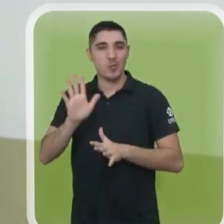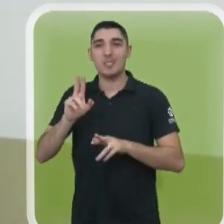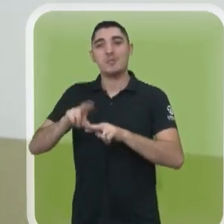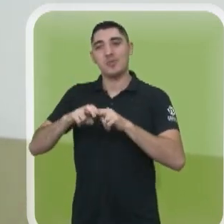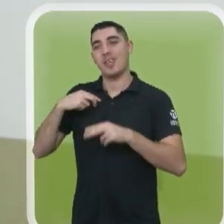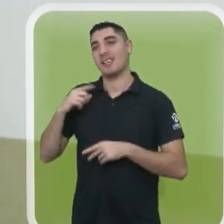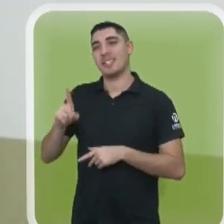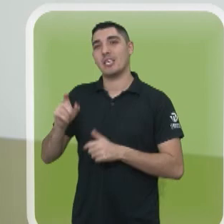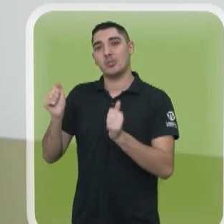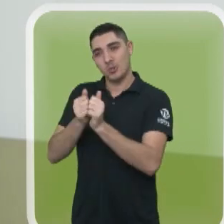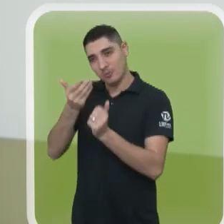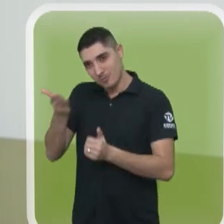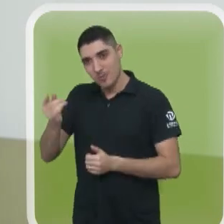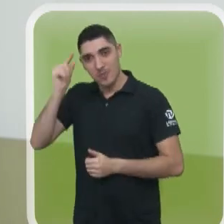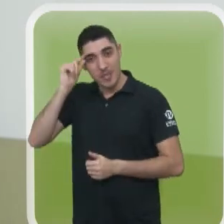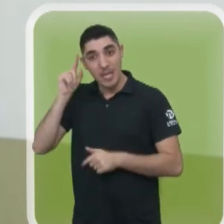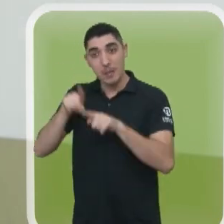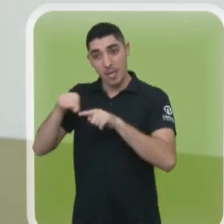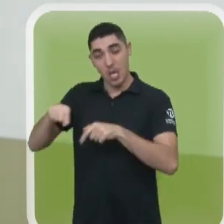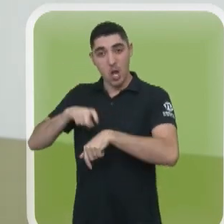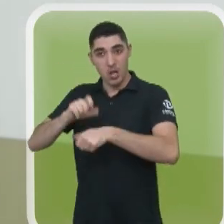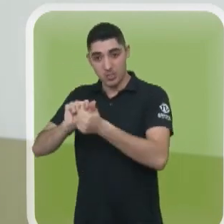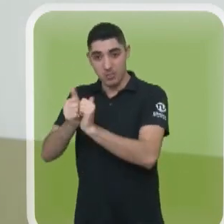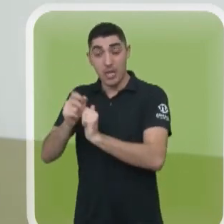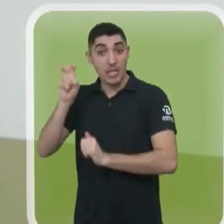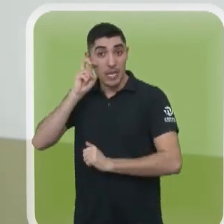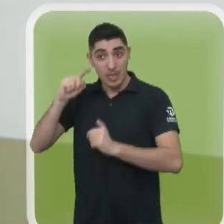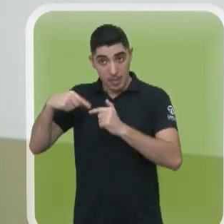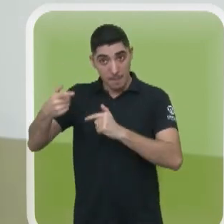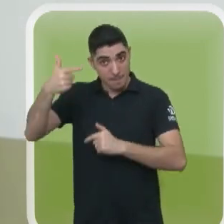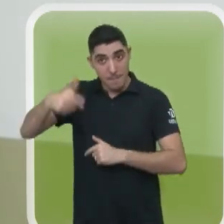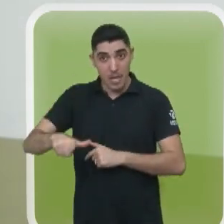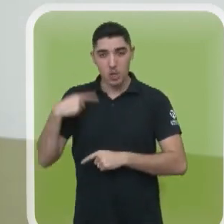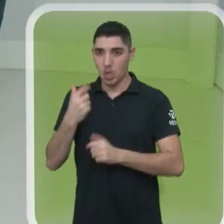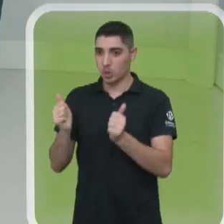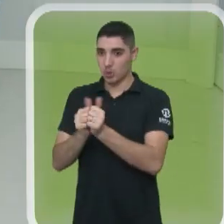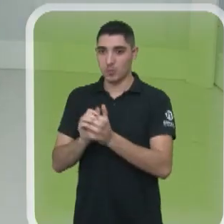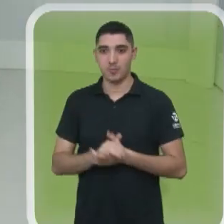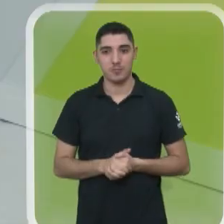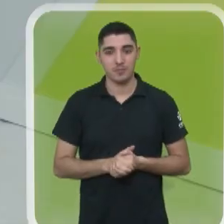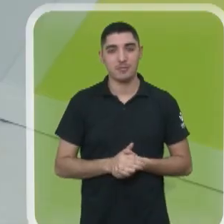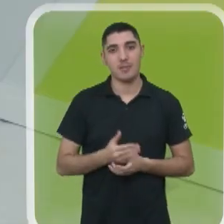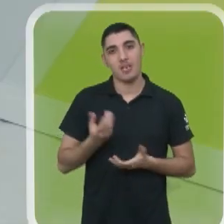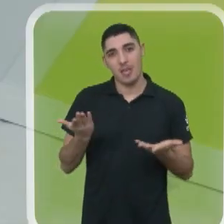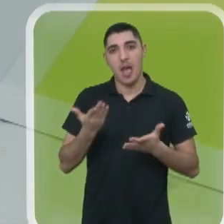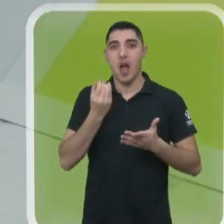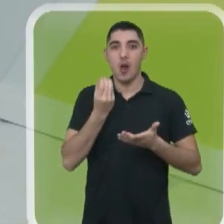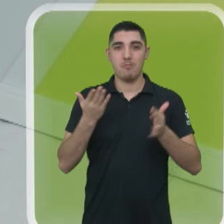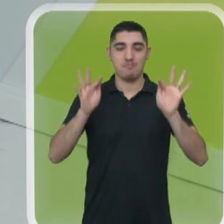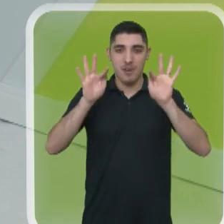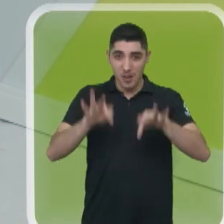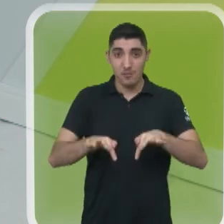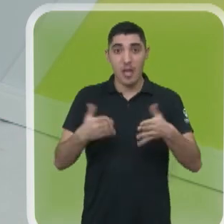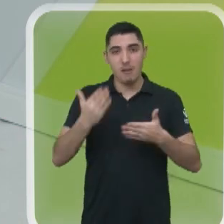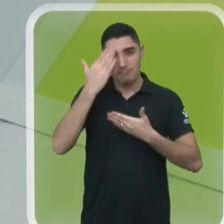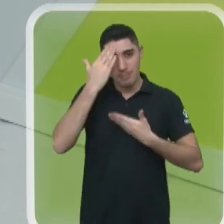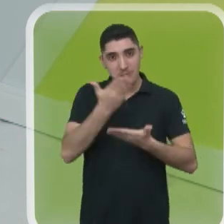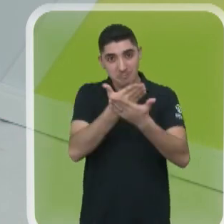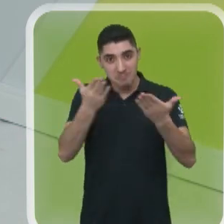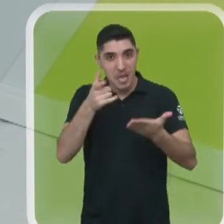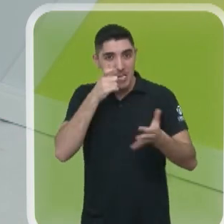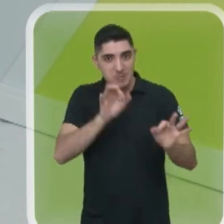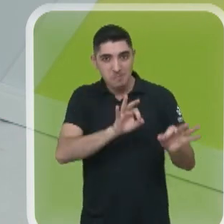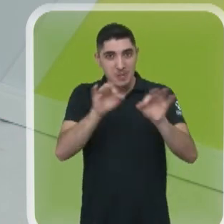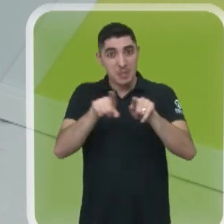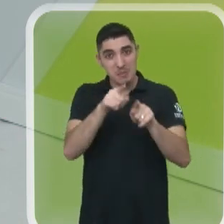você aqui em vi ele com você de casa e mais uma hora de esportes quinta-feira tem mais estaremos juntos novamente ou também vamos chegando ao final do programa de hoje agradecendo a só